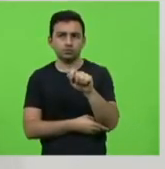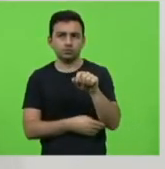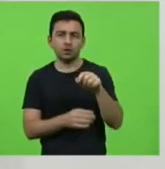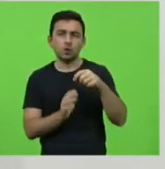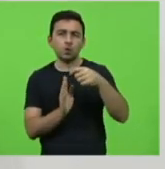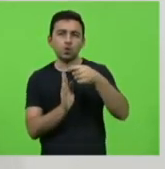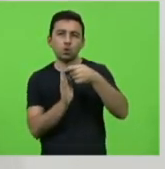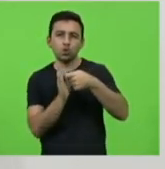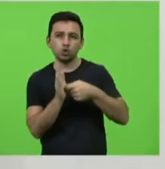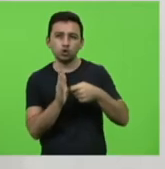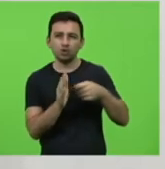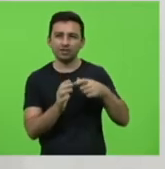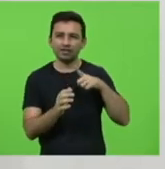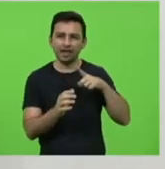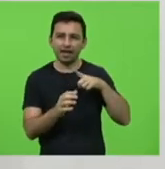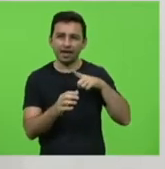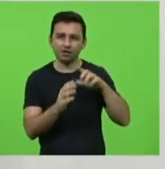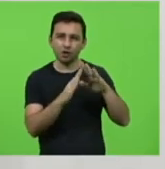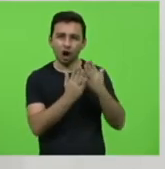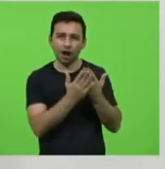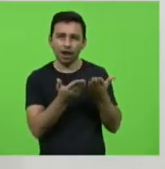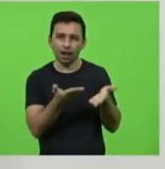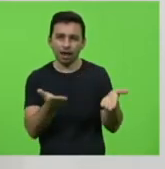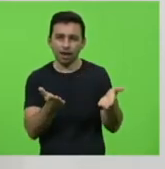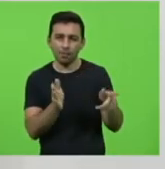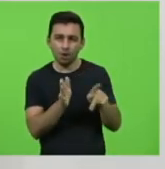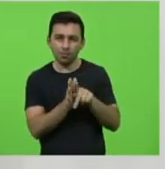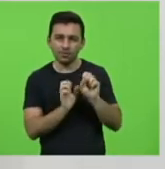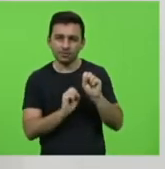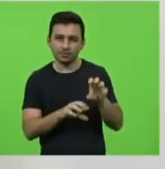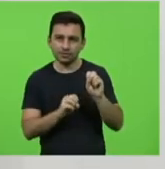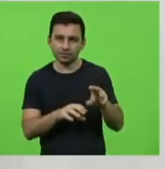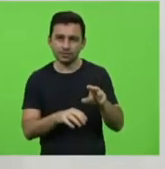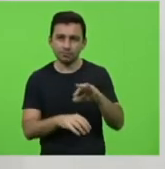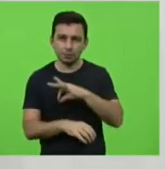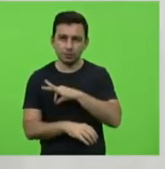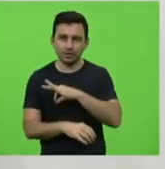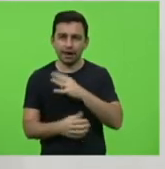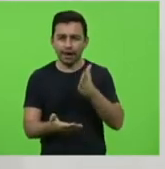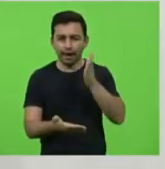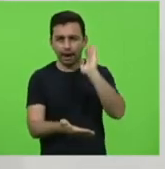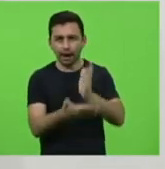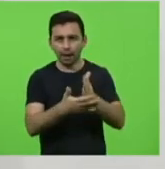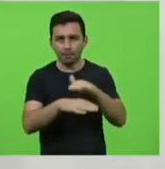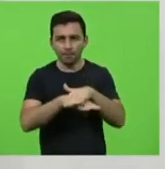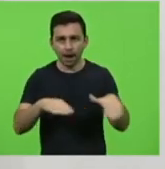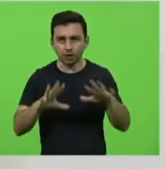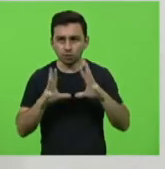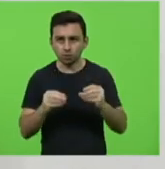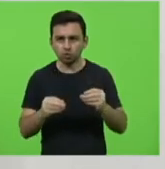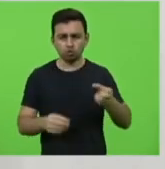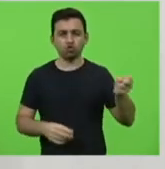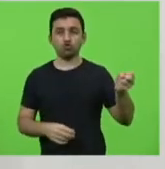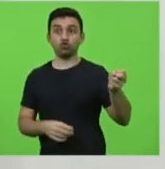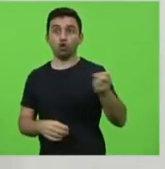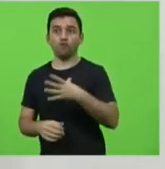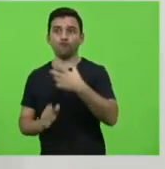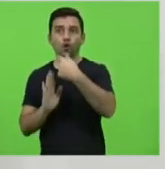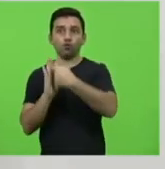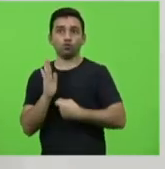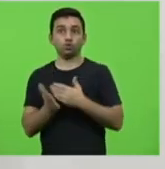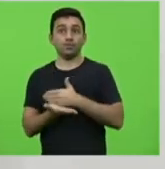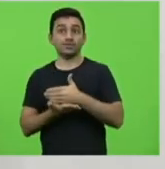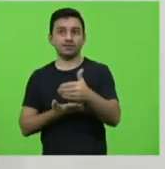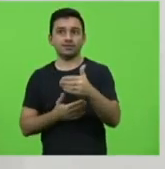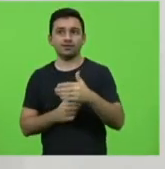para os policiais. E daí eles querem acabar com tudo para abrir novo concurso, até porque a concurseria,